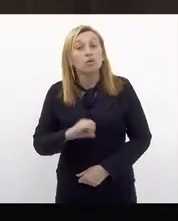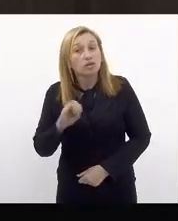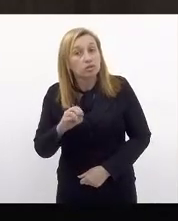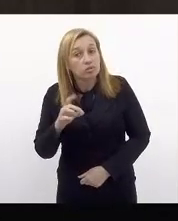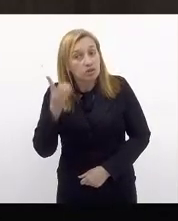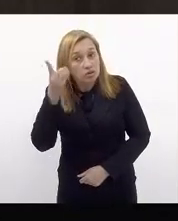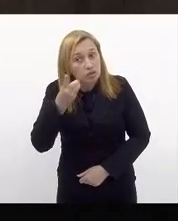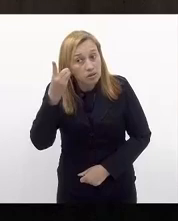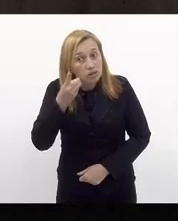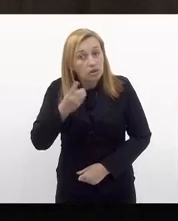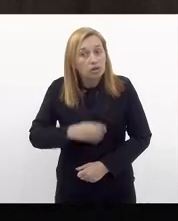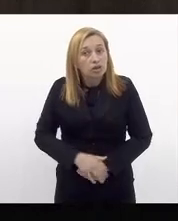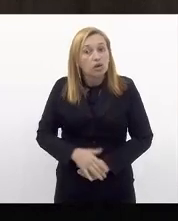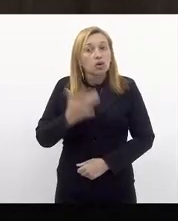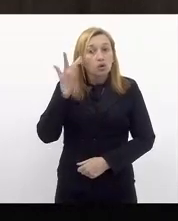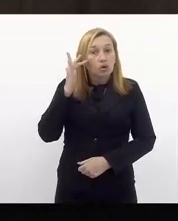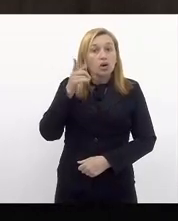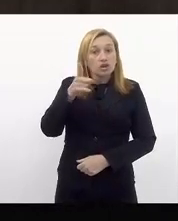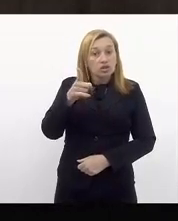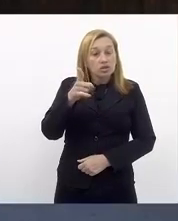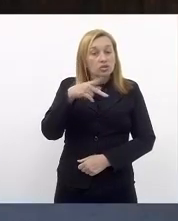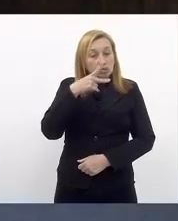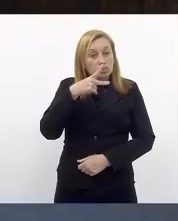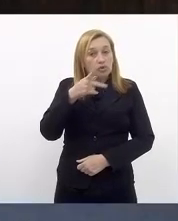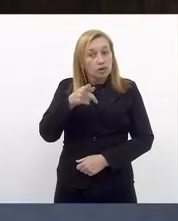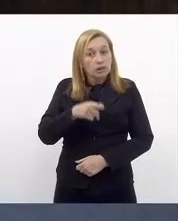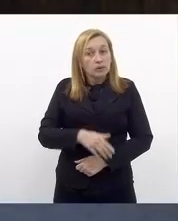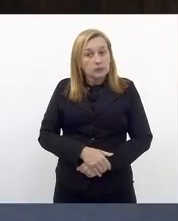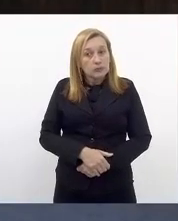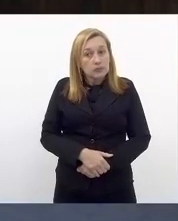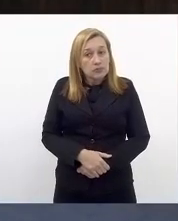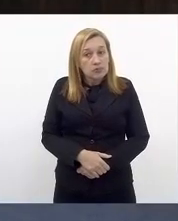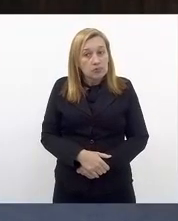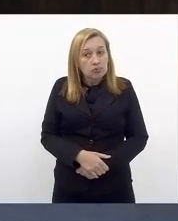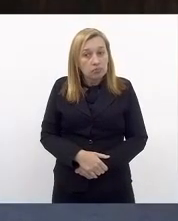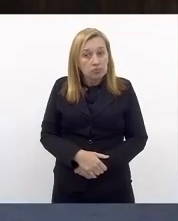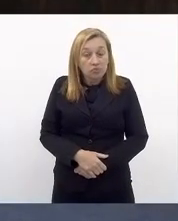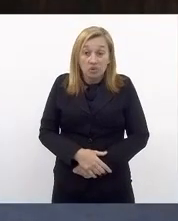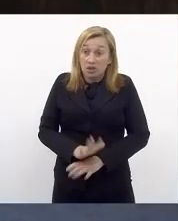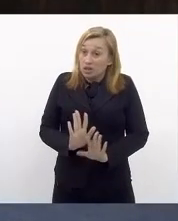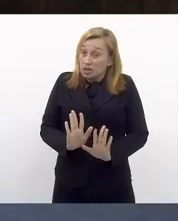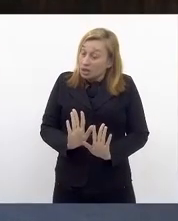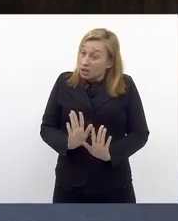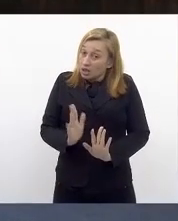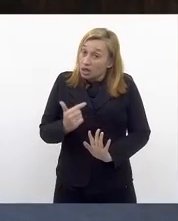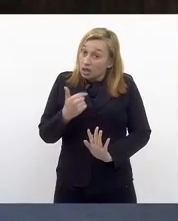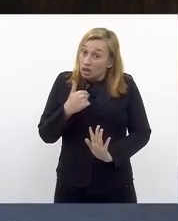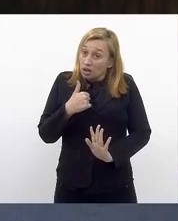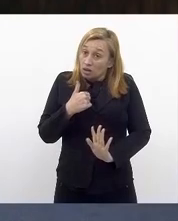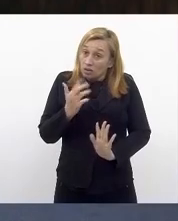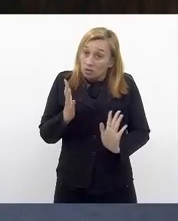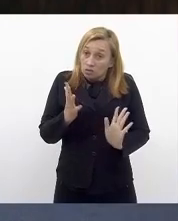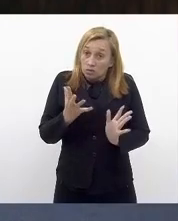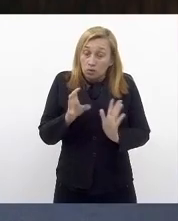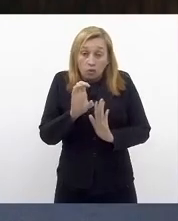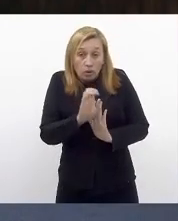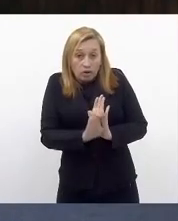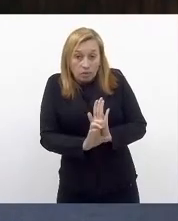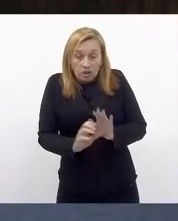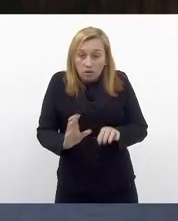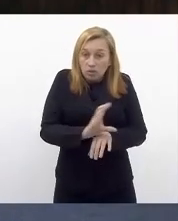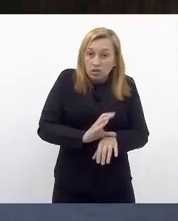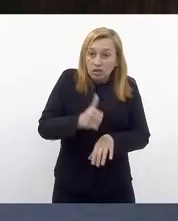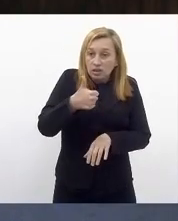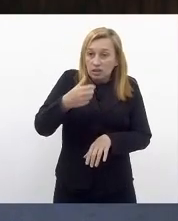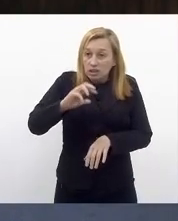doido eu acho que a sua intervenção e eu não tô evidentemente com a emenda constitucional